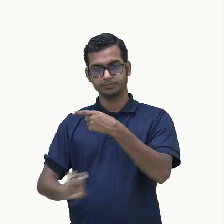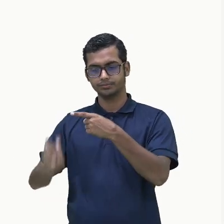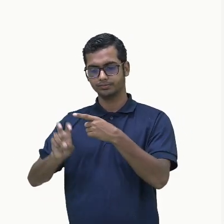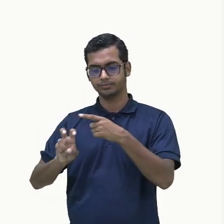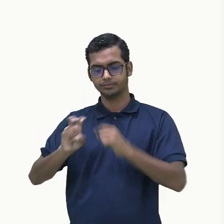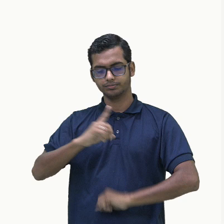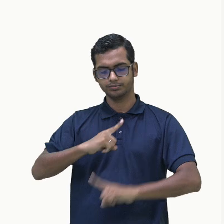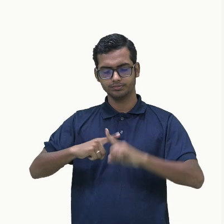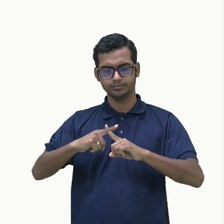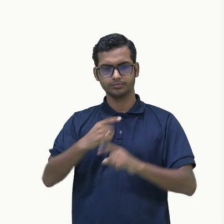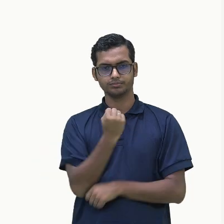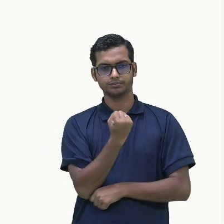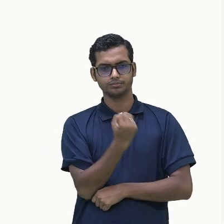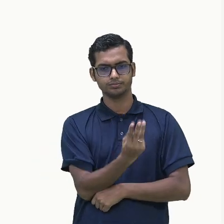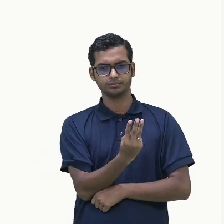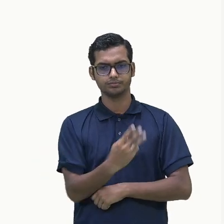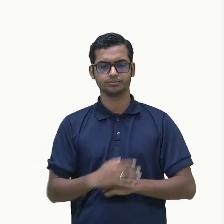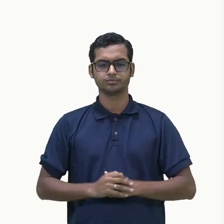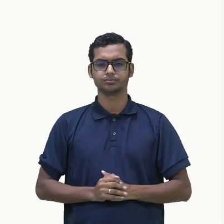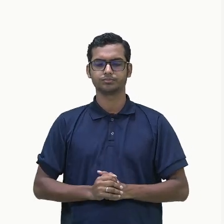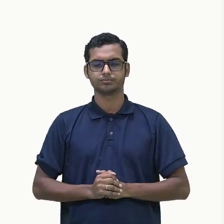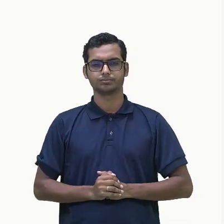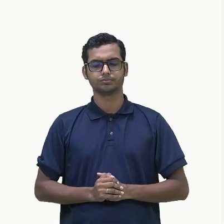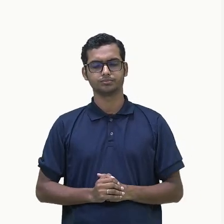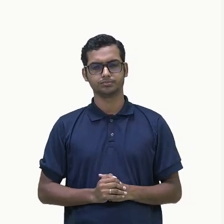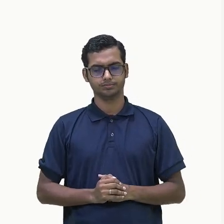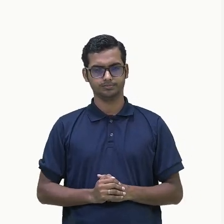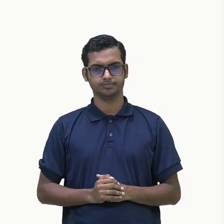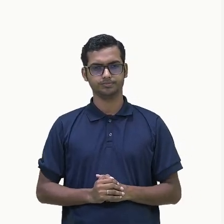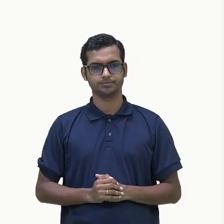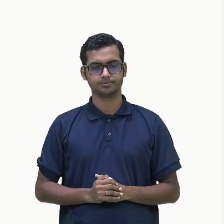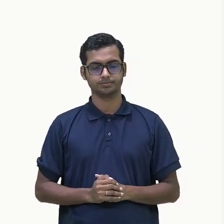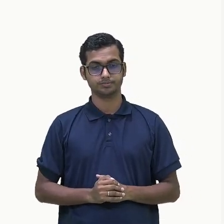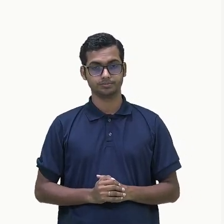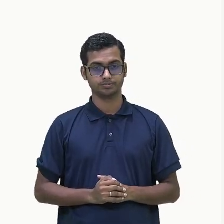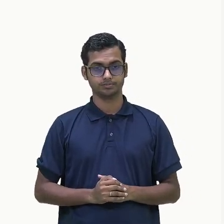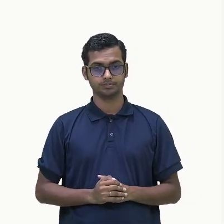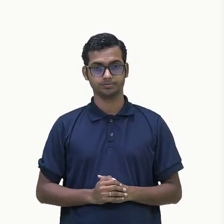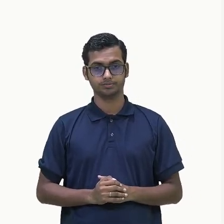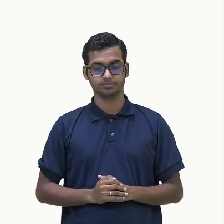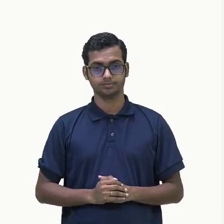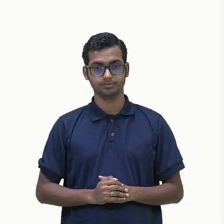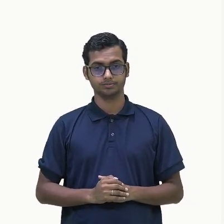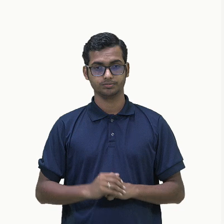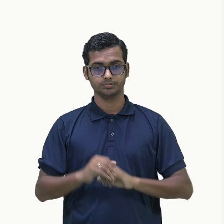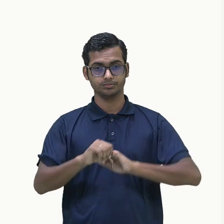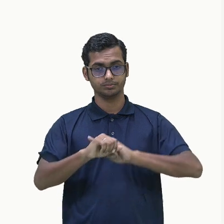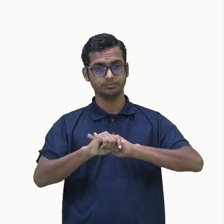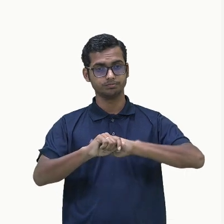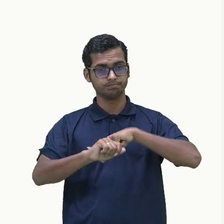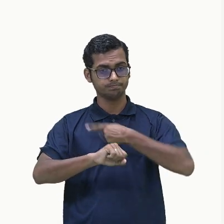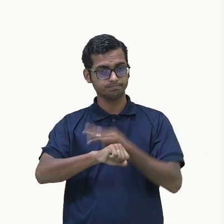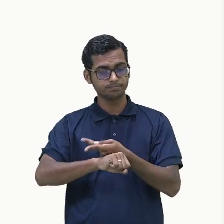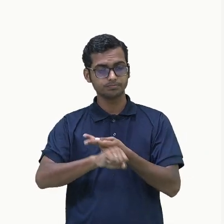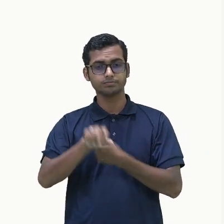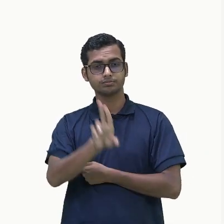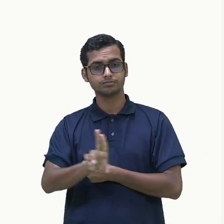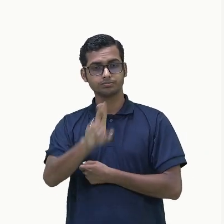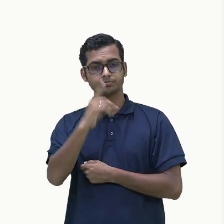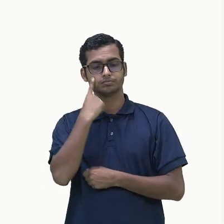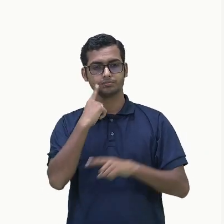aqui. Depois, eu vou multiplicar fazendo um x. Então, 2